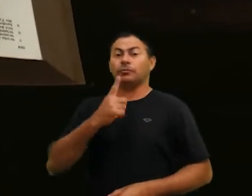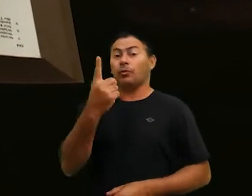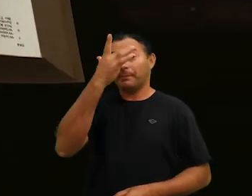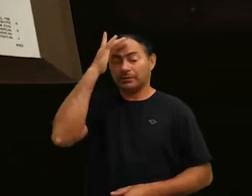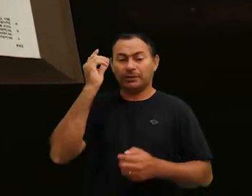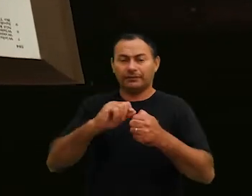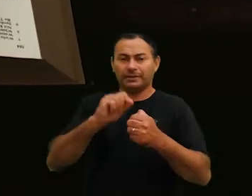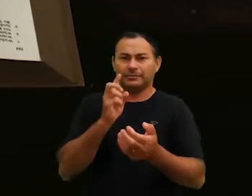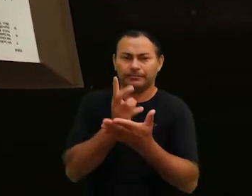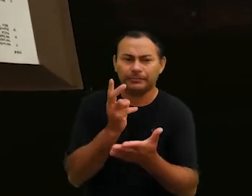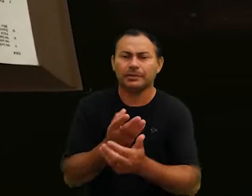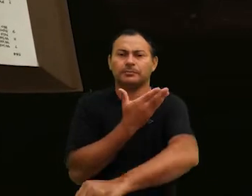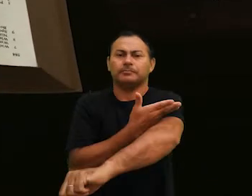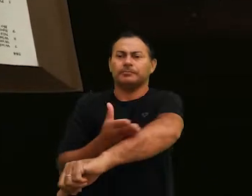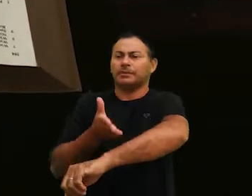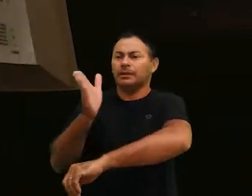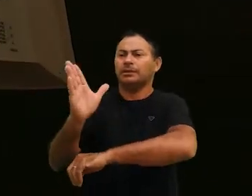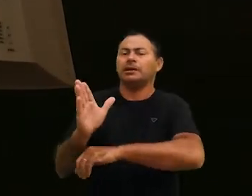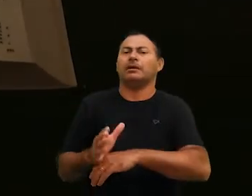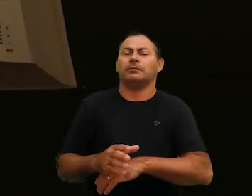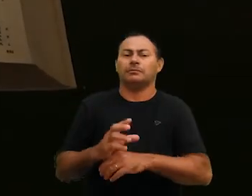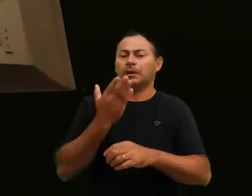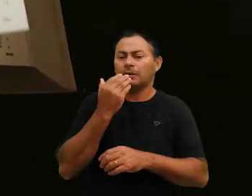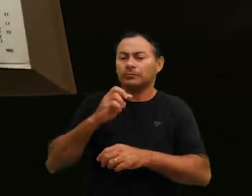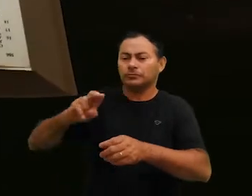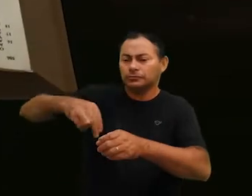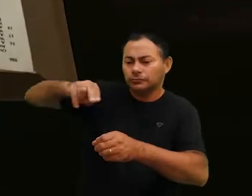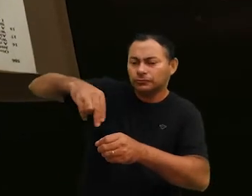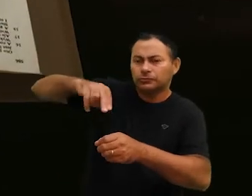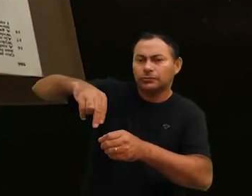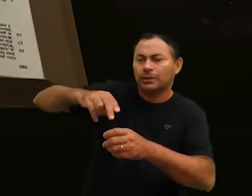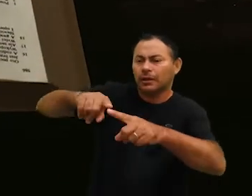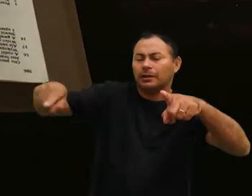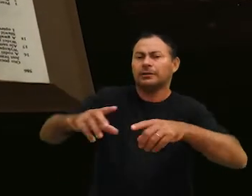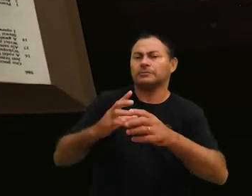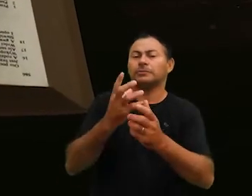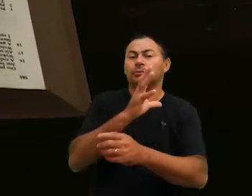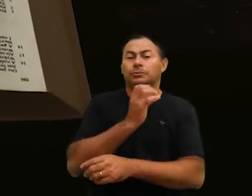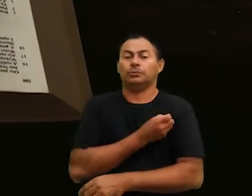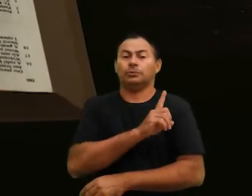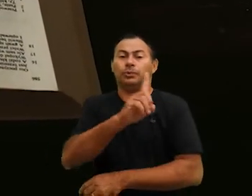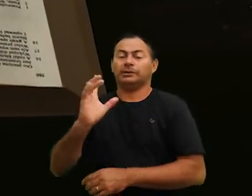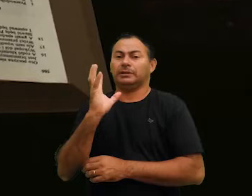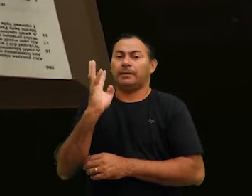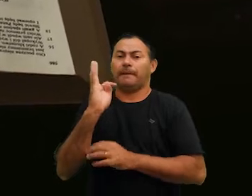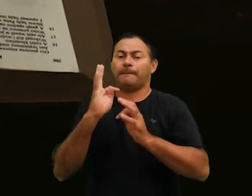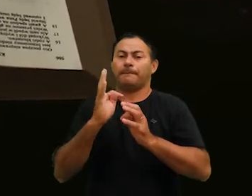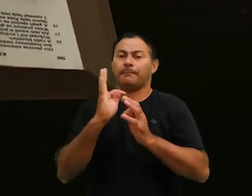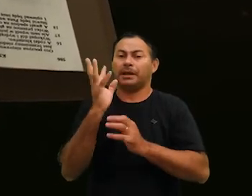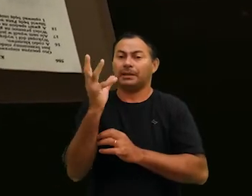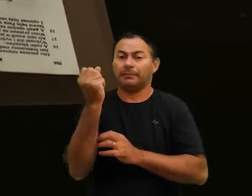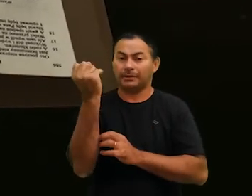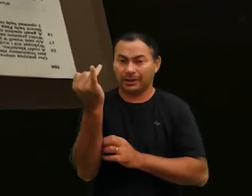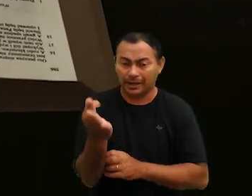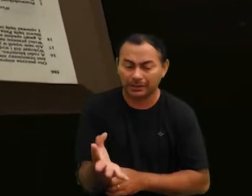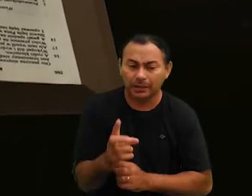pessoa que sempre fazia isso, e ele costumava ir ao refeitório vazio durante a madrugada. Então, aproveitando o eco do refeitório,